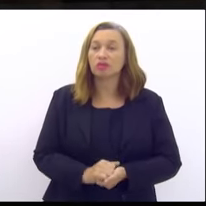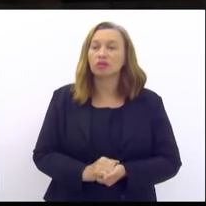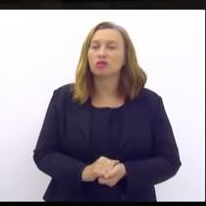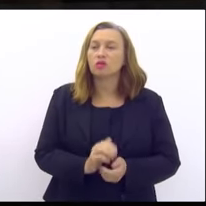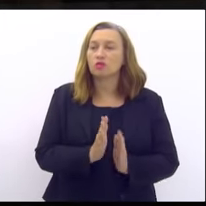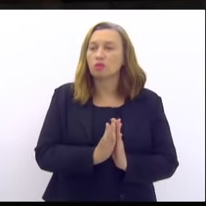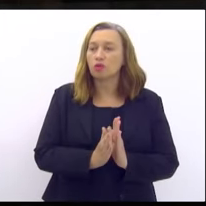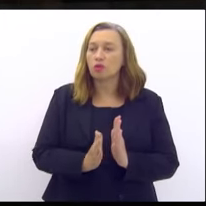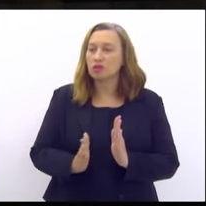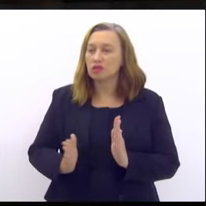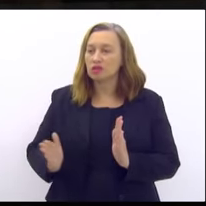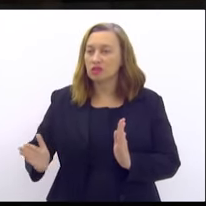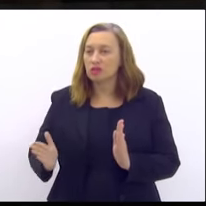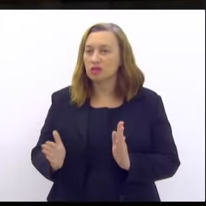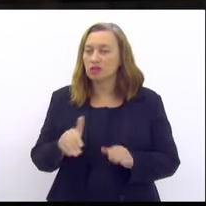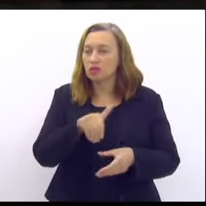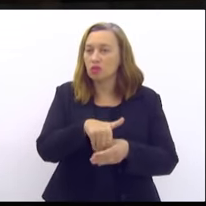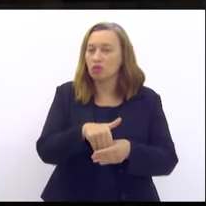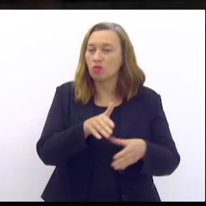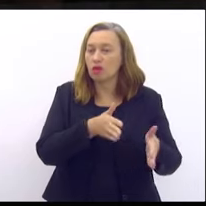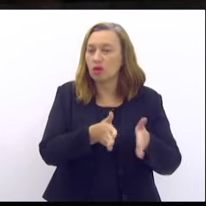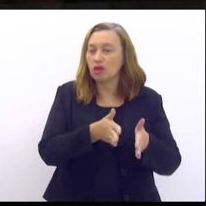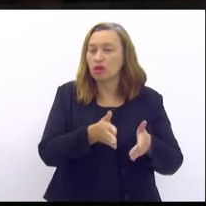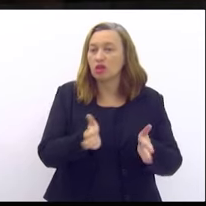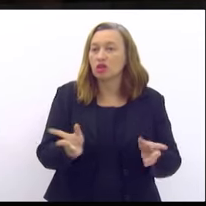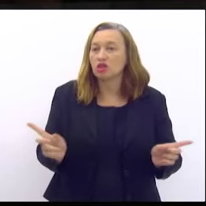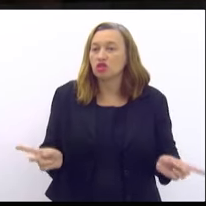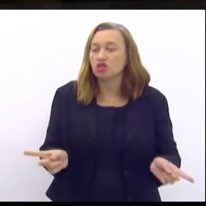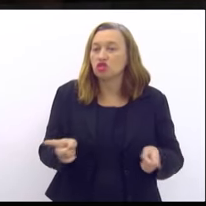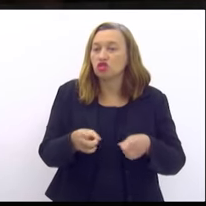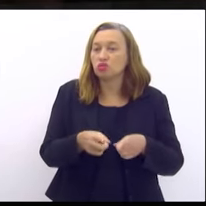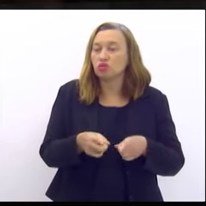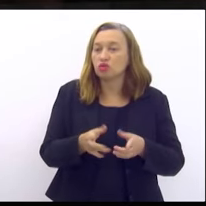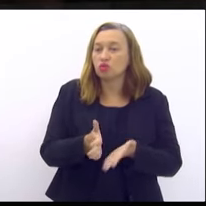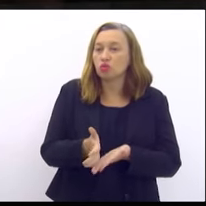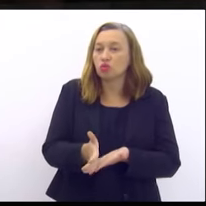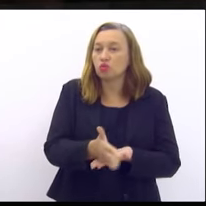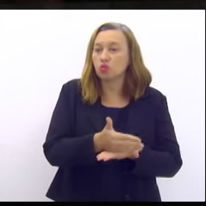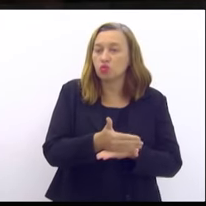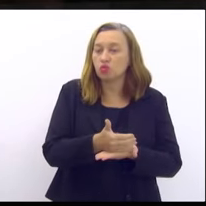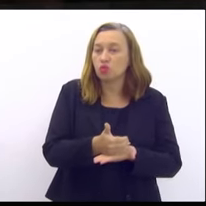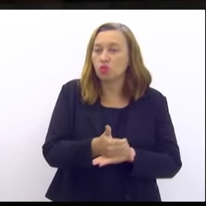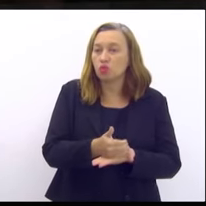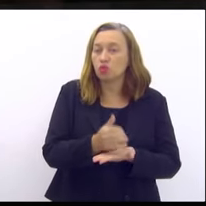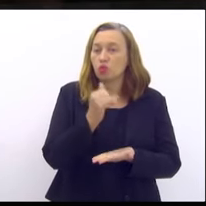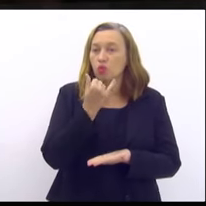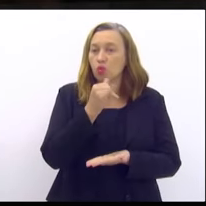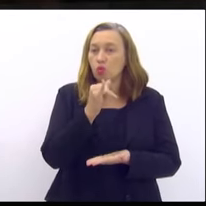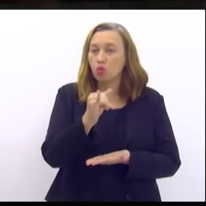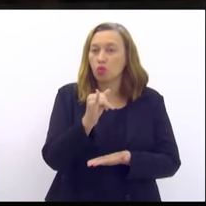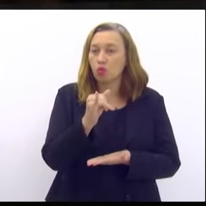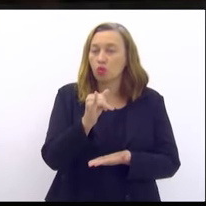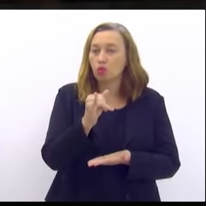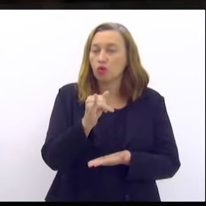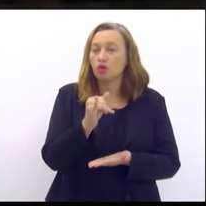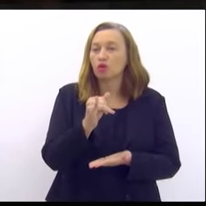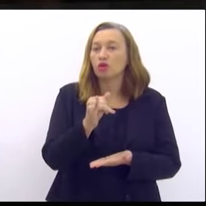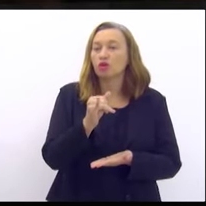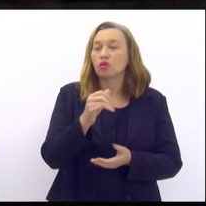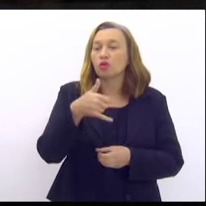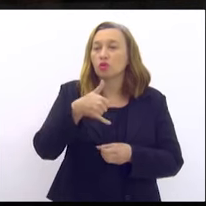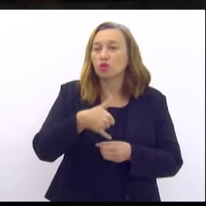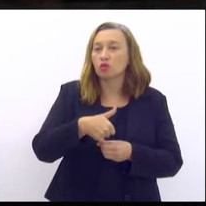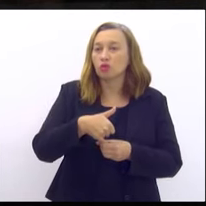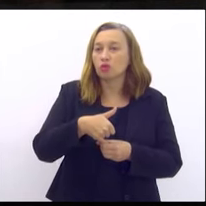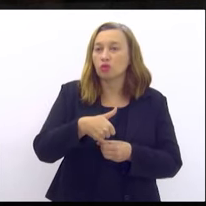processo eleitoral reduziu as alíquotas de energia Combustíveis